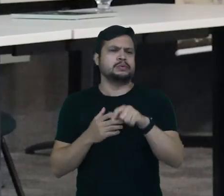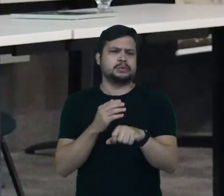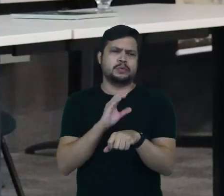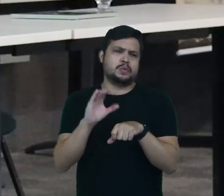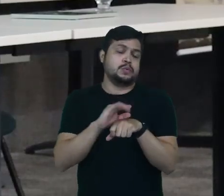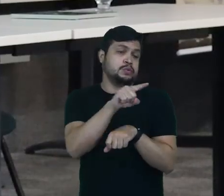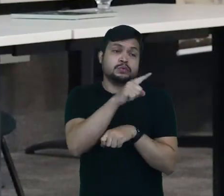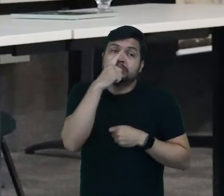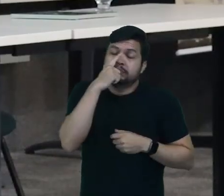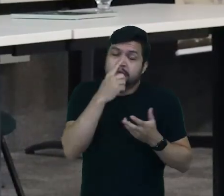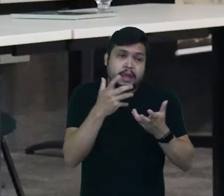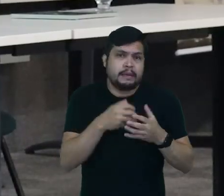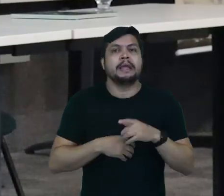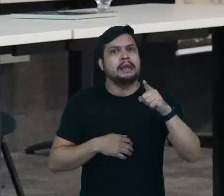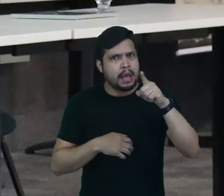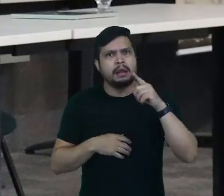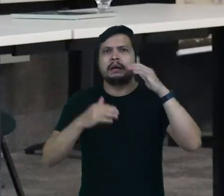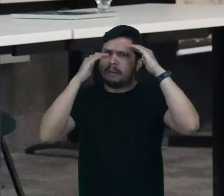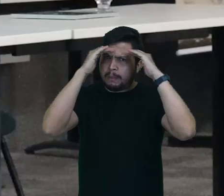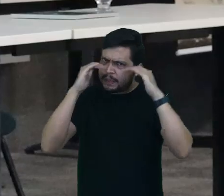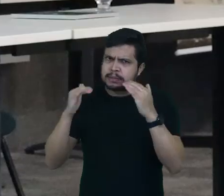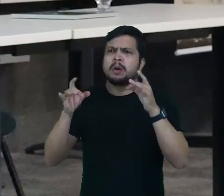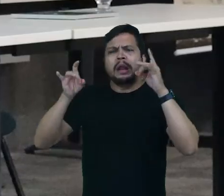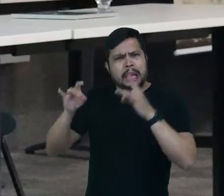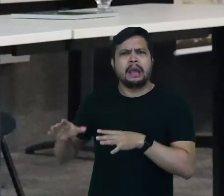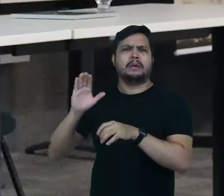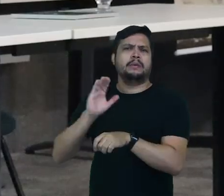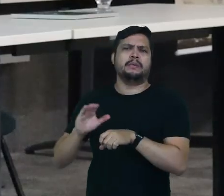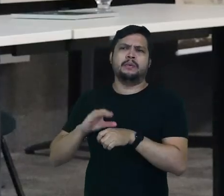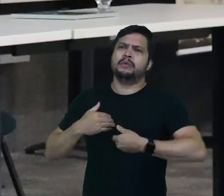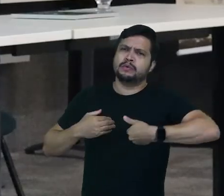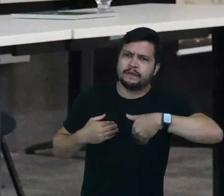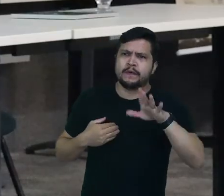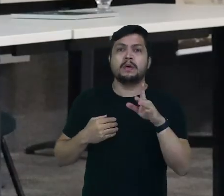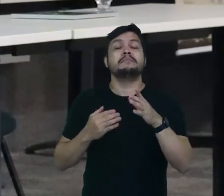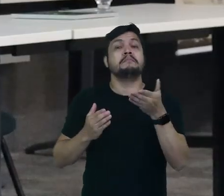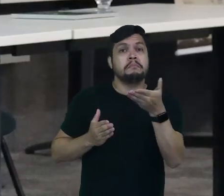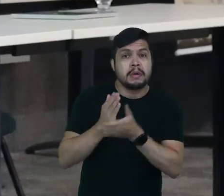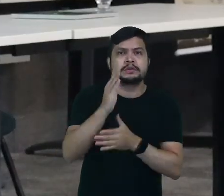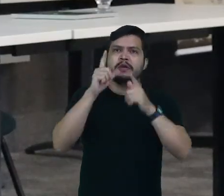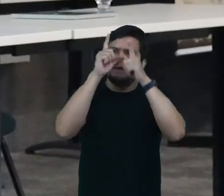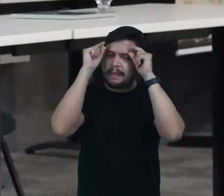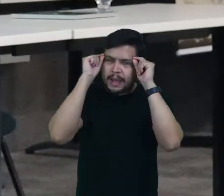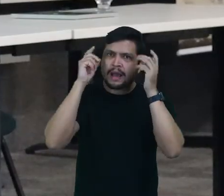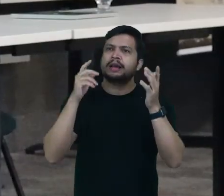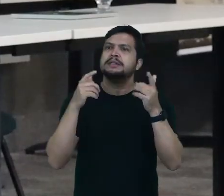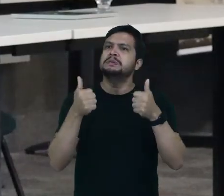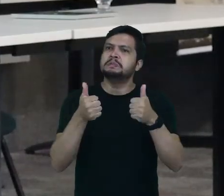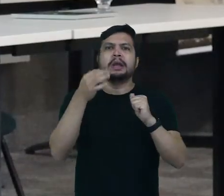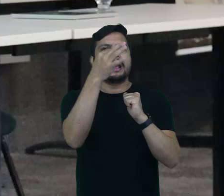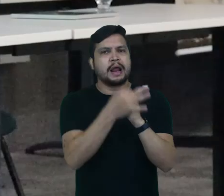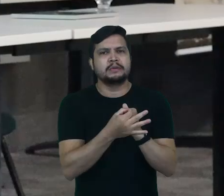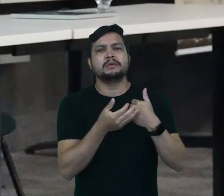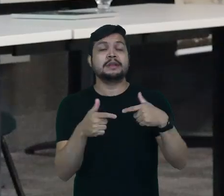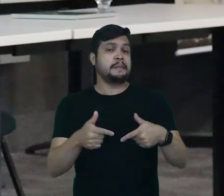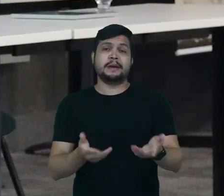tá feliz e tudo. Eu me orgulho disso. Assim como eu me orgulho que eu também tive, quando eu estava ainda fazendo a